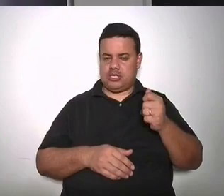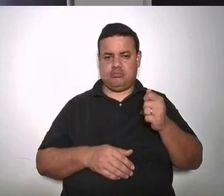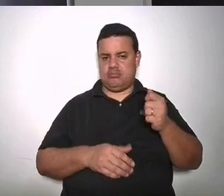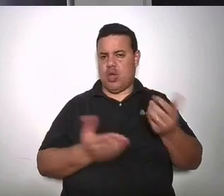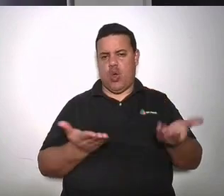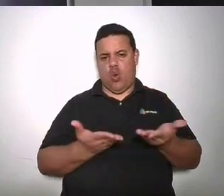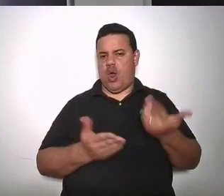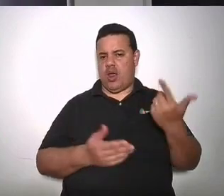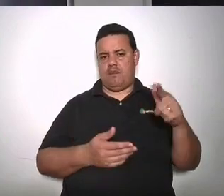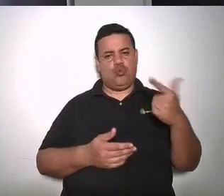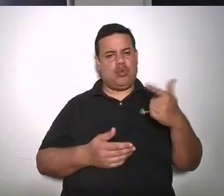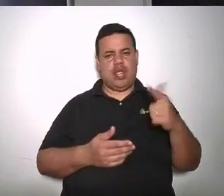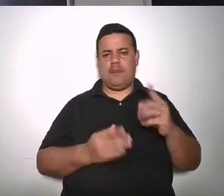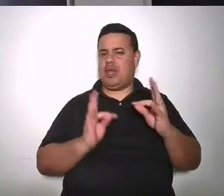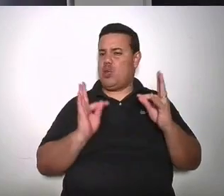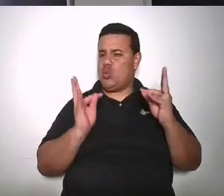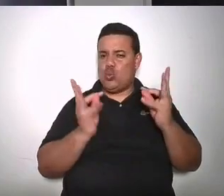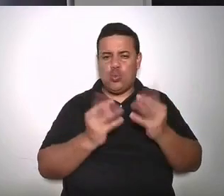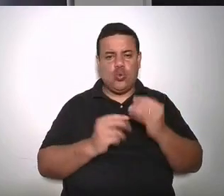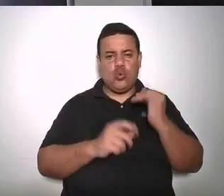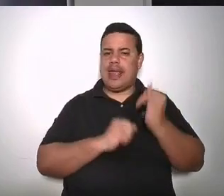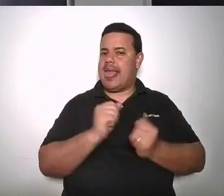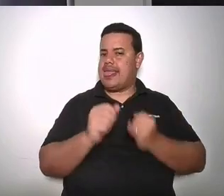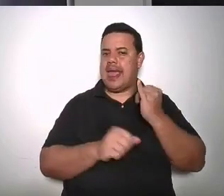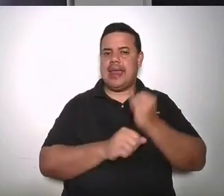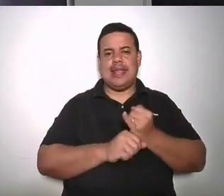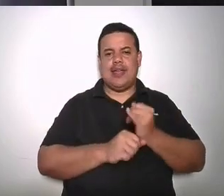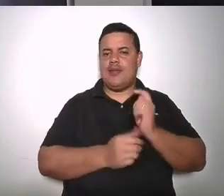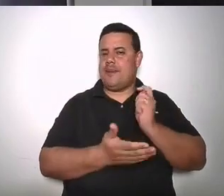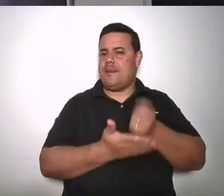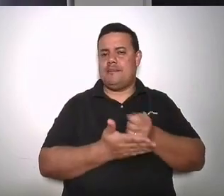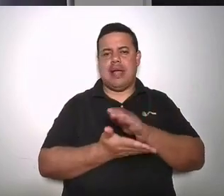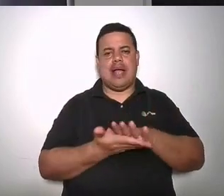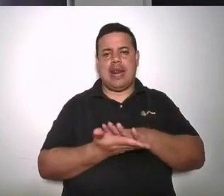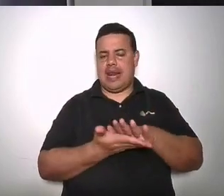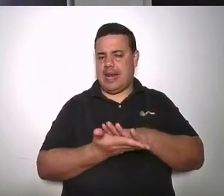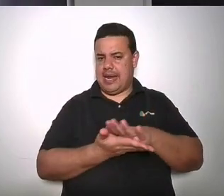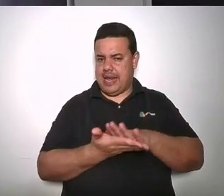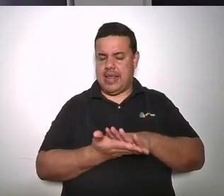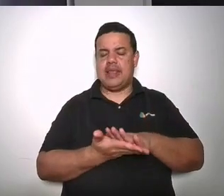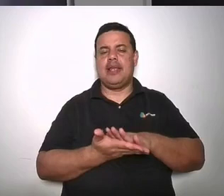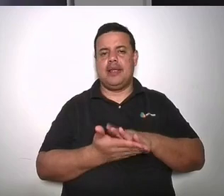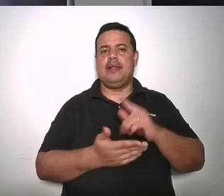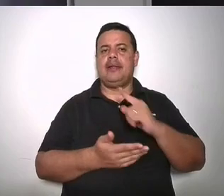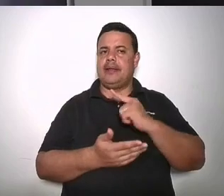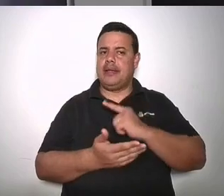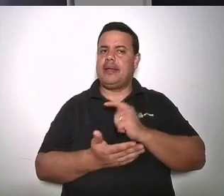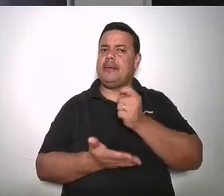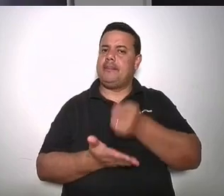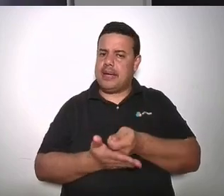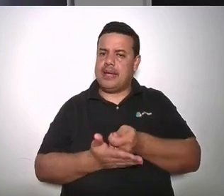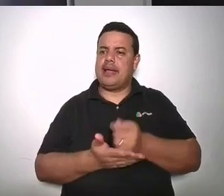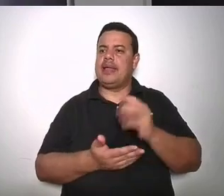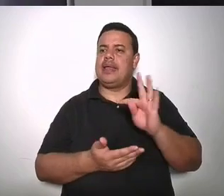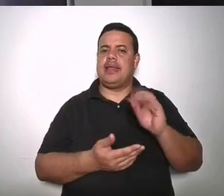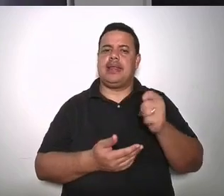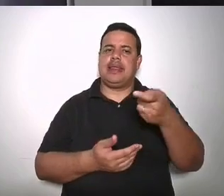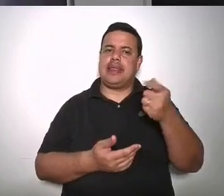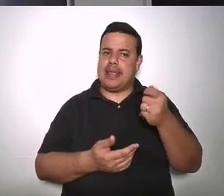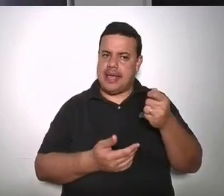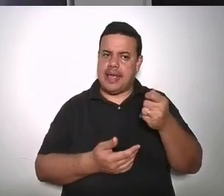é tudo através de internet, então ninguém paga mais nada, mas é uma taxa de expediente, você vai precisar de